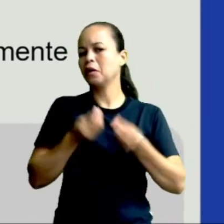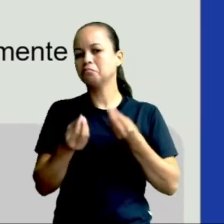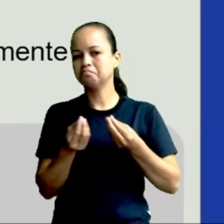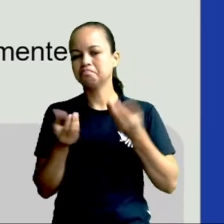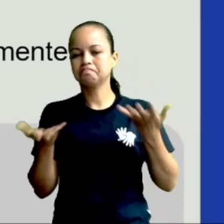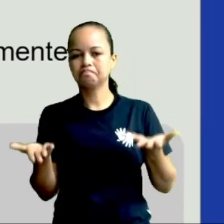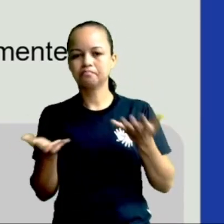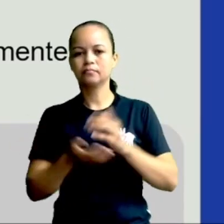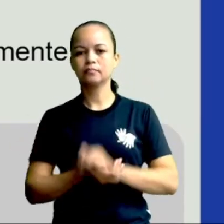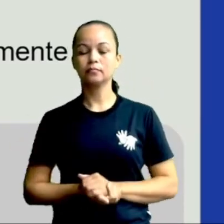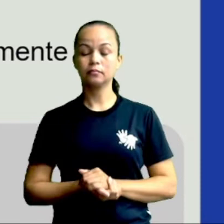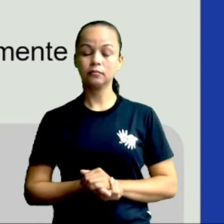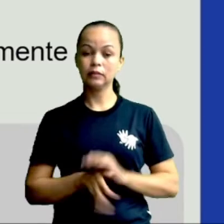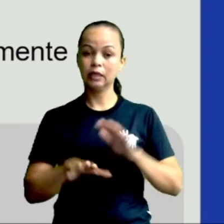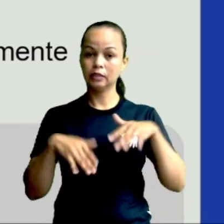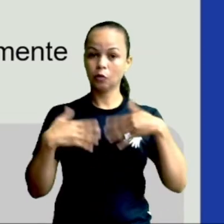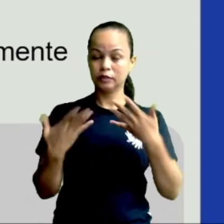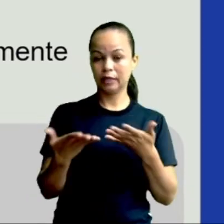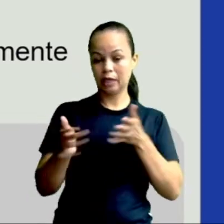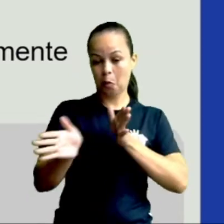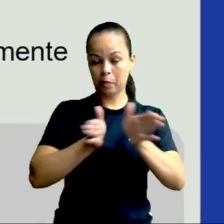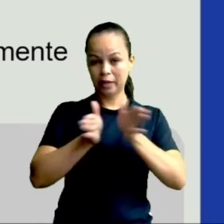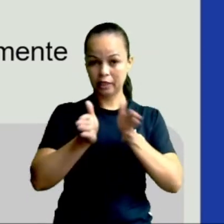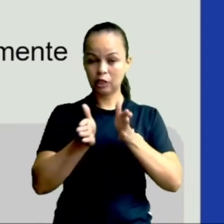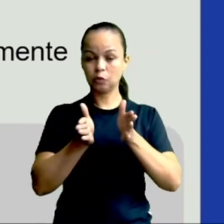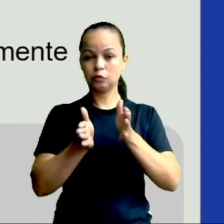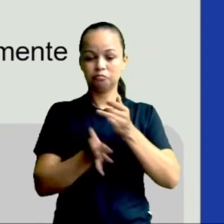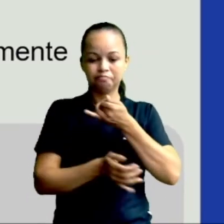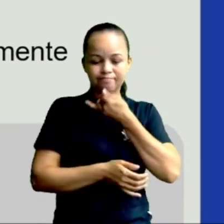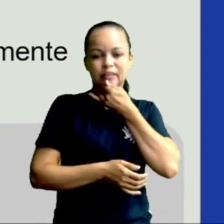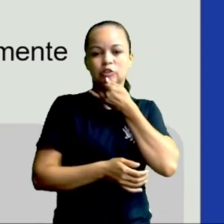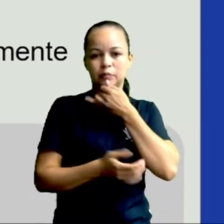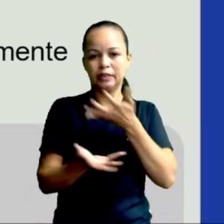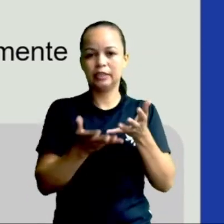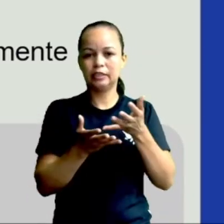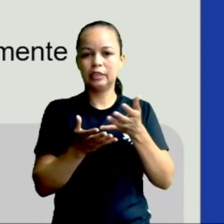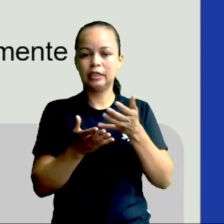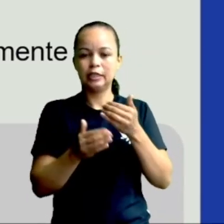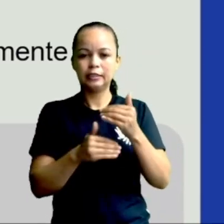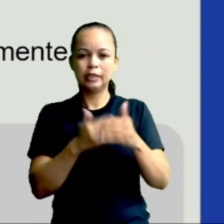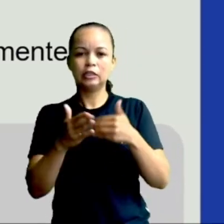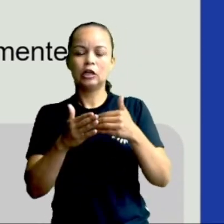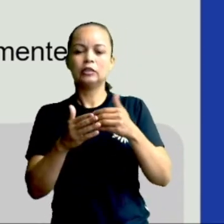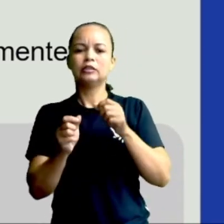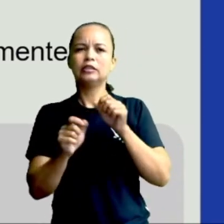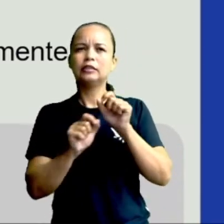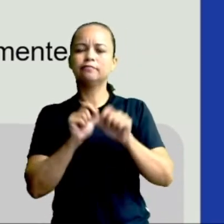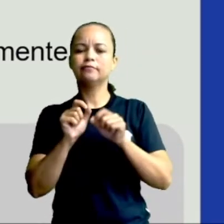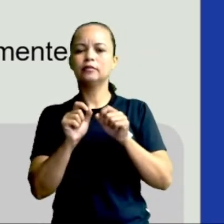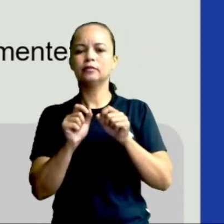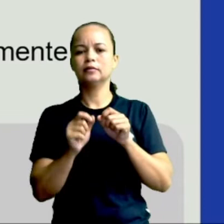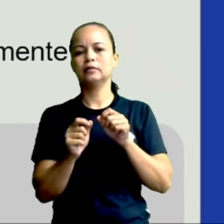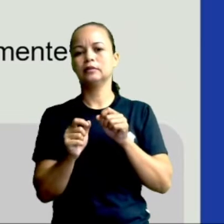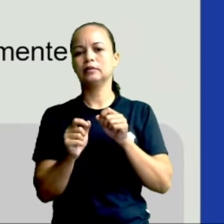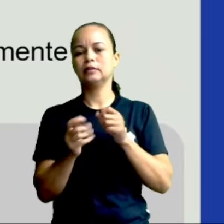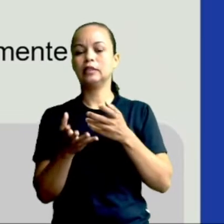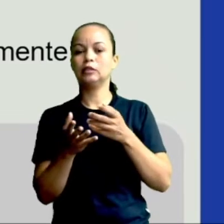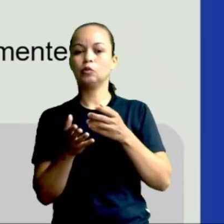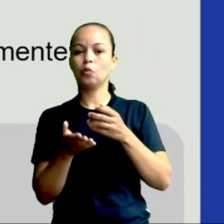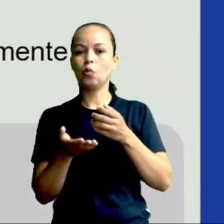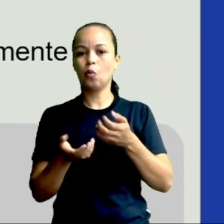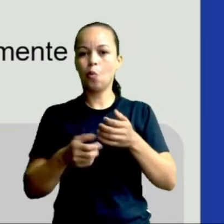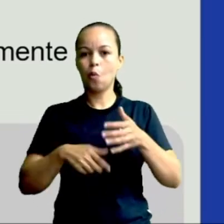Então, aí seria um período, infelizmente, foi um período de transição em que a gente desembocou no